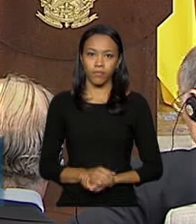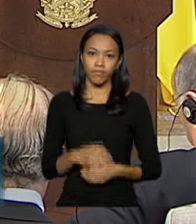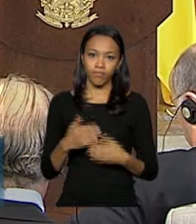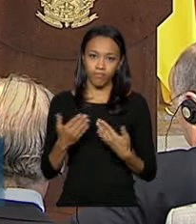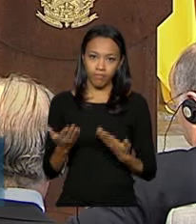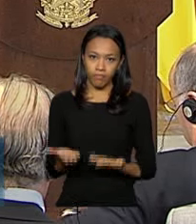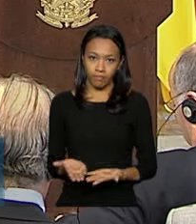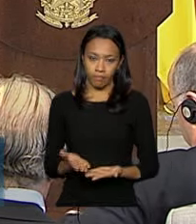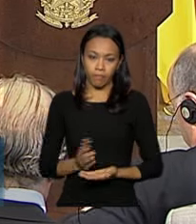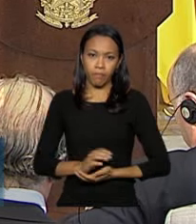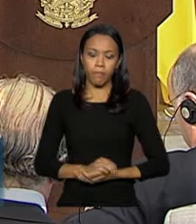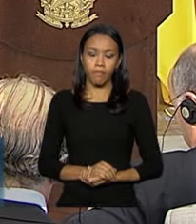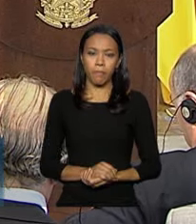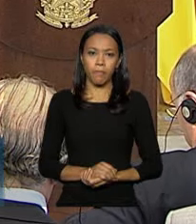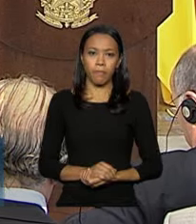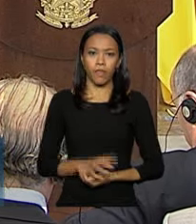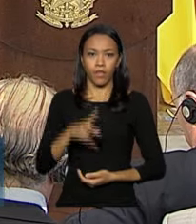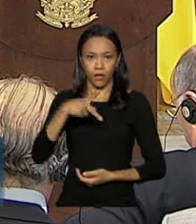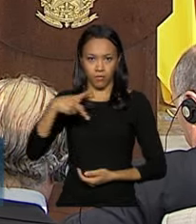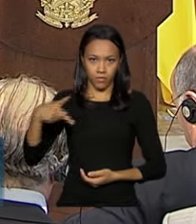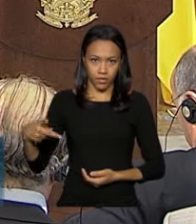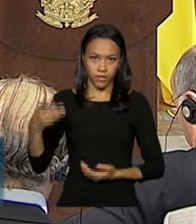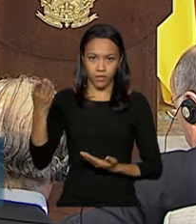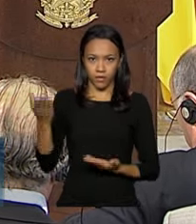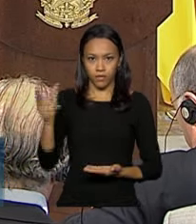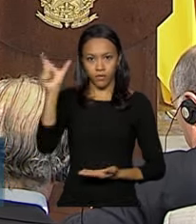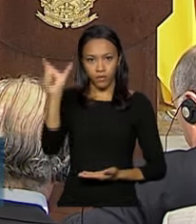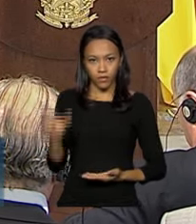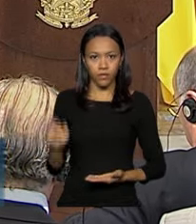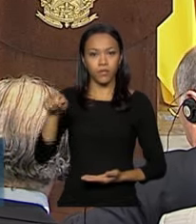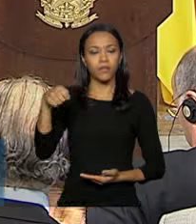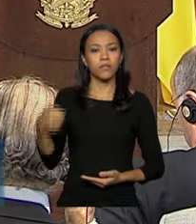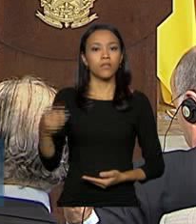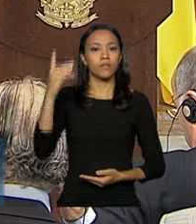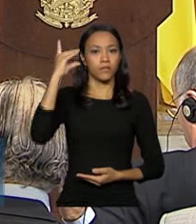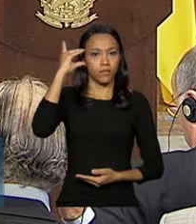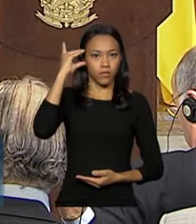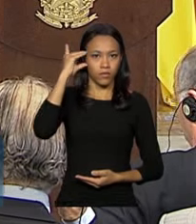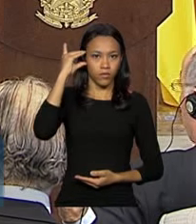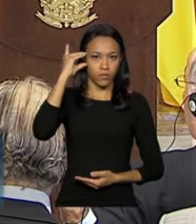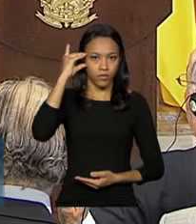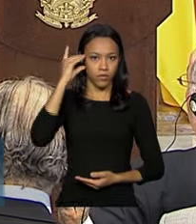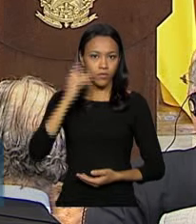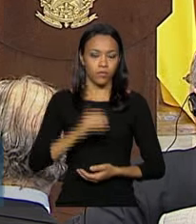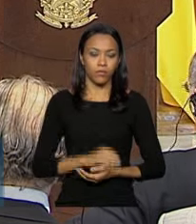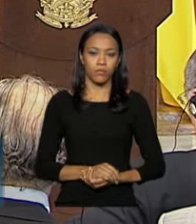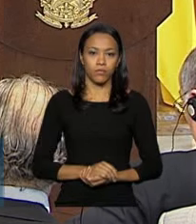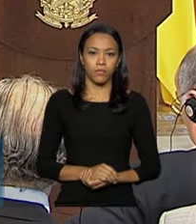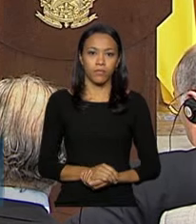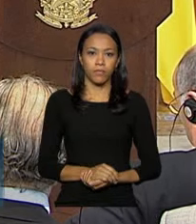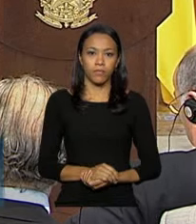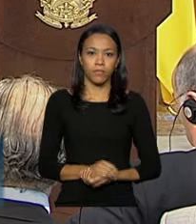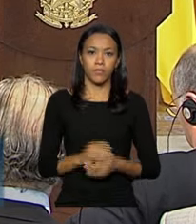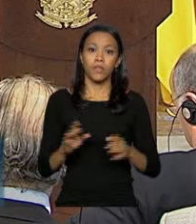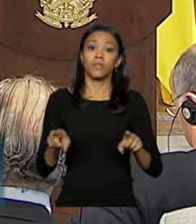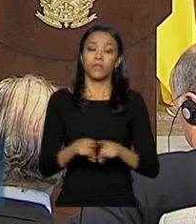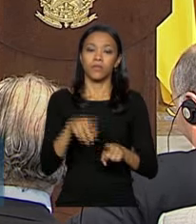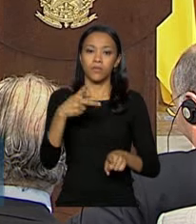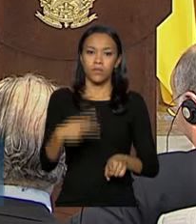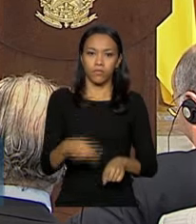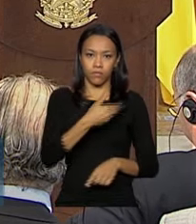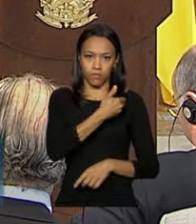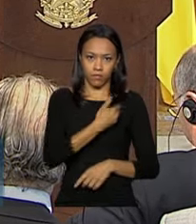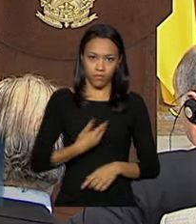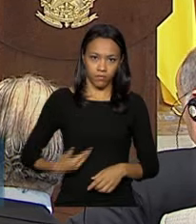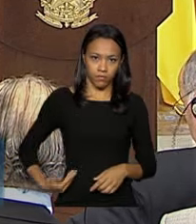Präsidentin, liebe Dilma, liebe Kolleginnen und Kollegen aus dem brasilianischen Kabinett, do governo brasileiro, em